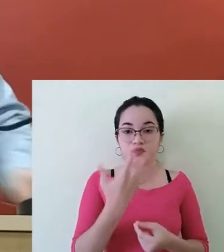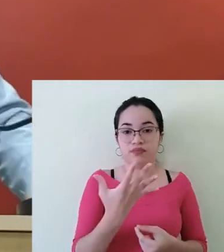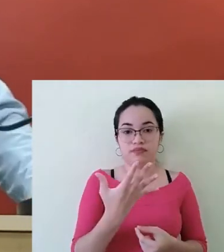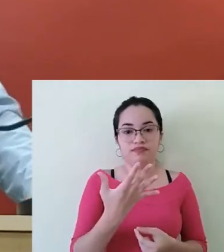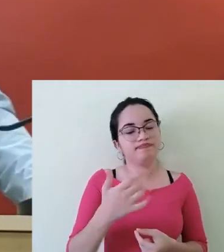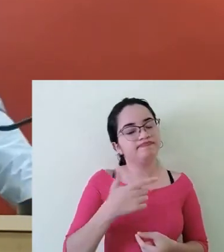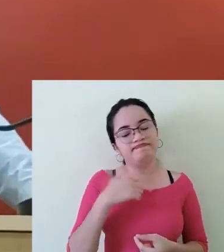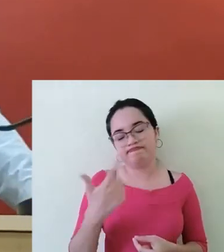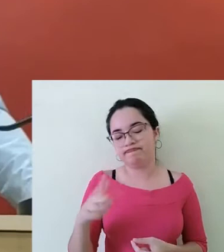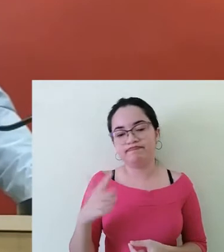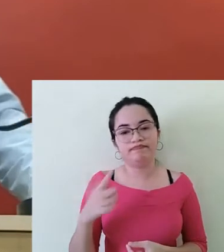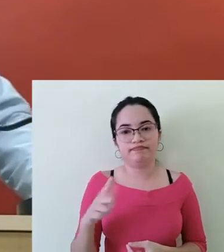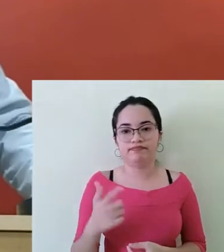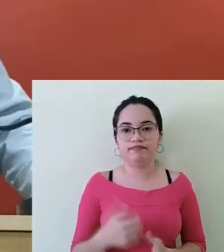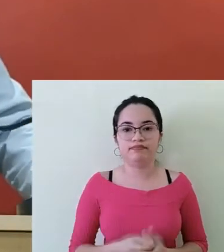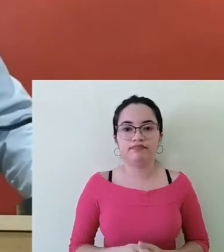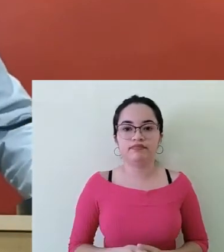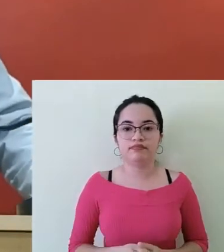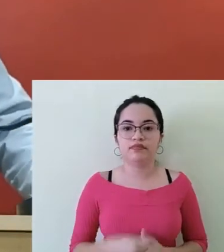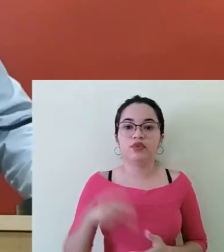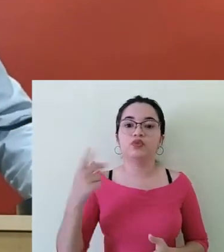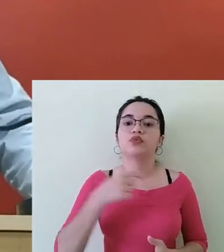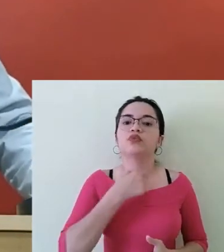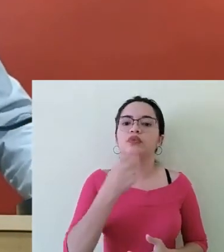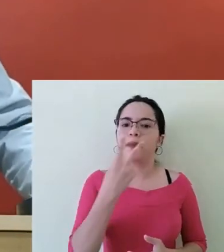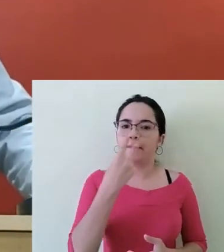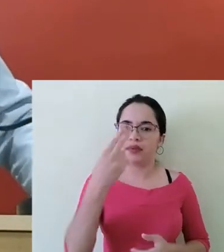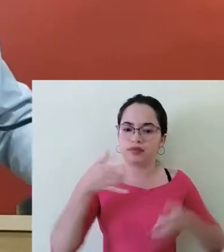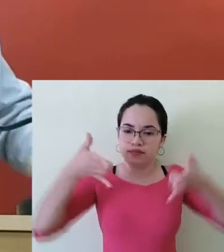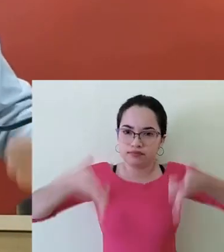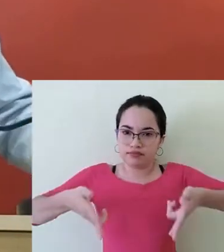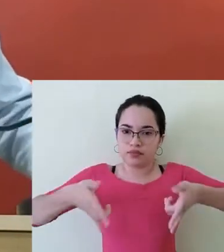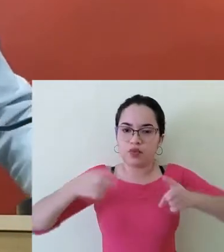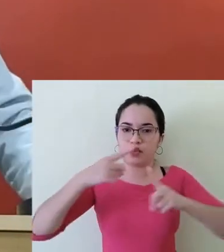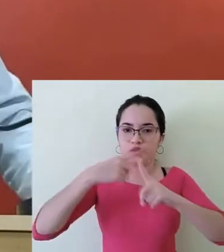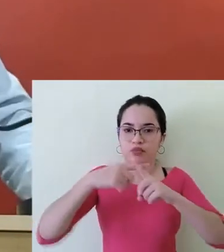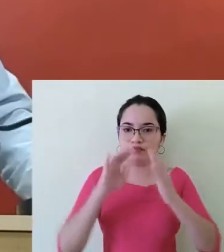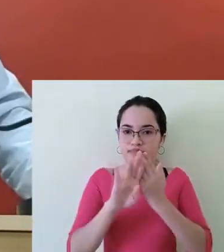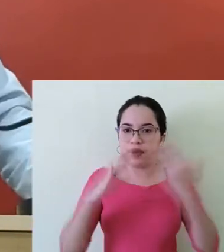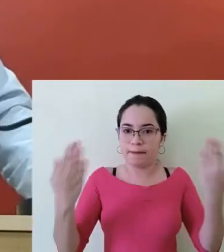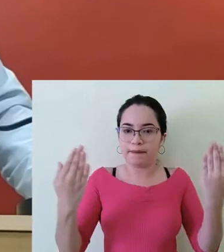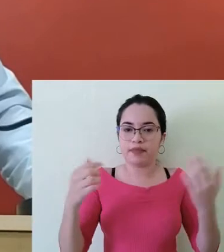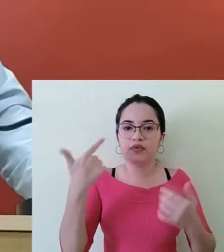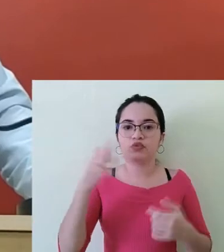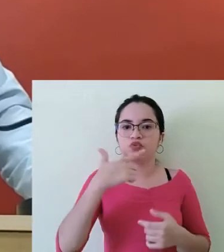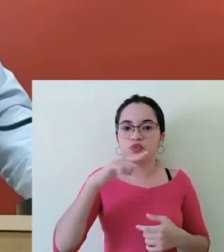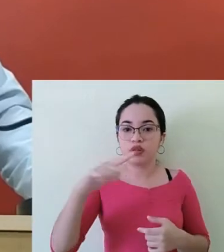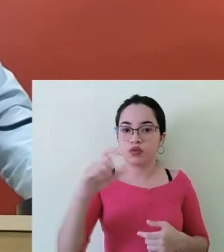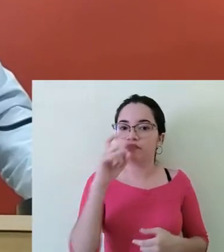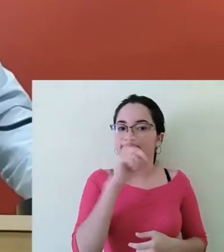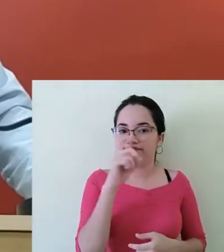bem, não há nenhum sequer. Suas gargantas são um túmulo aberto, com suas